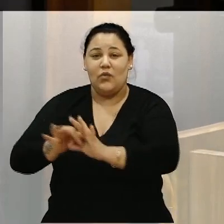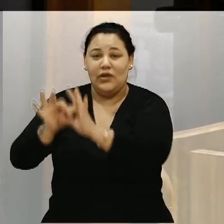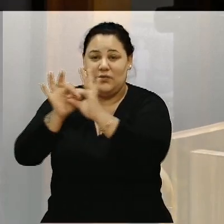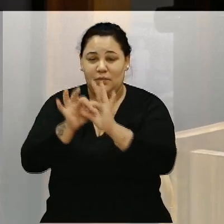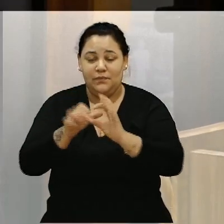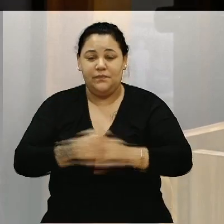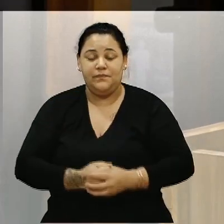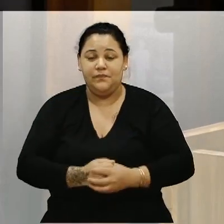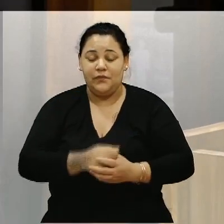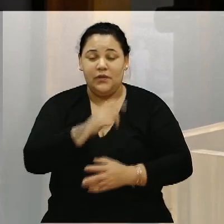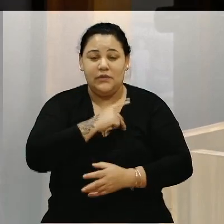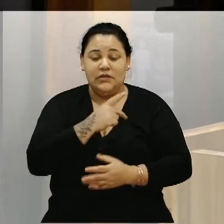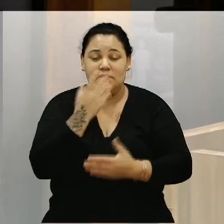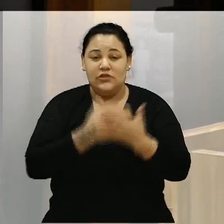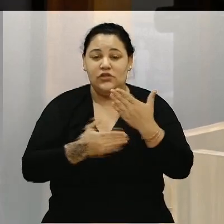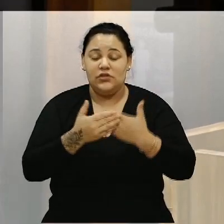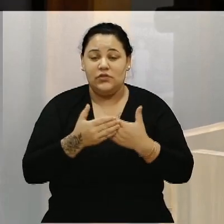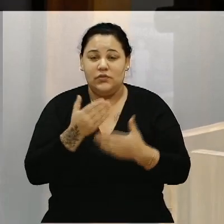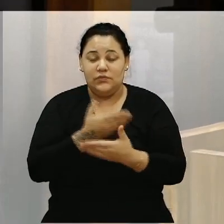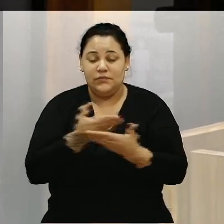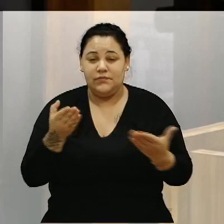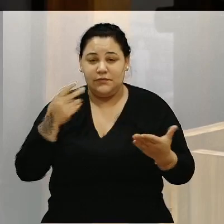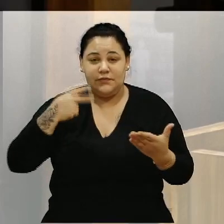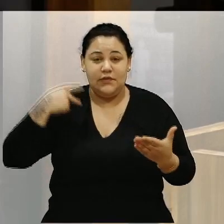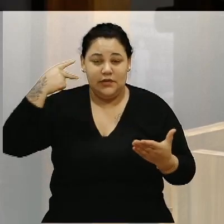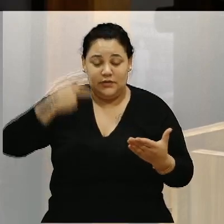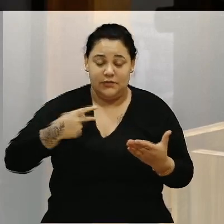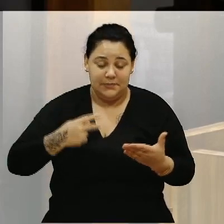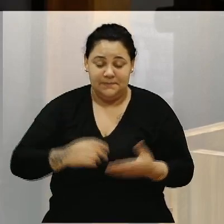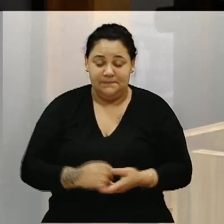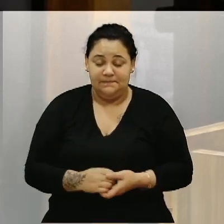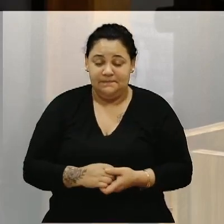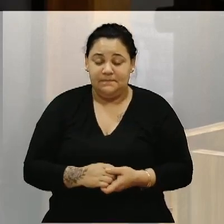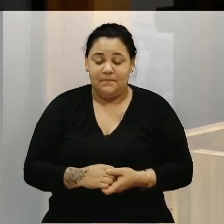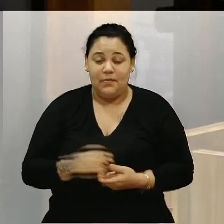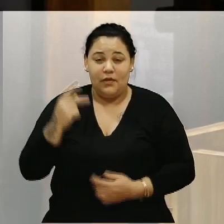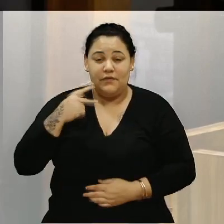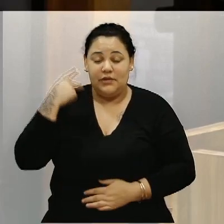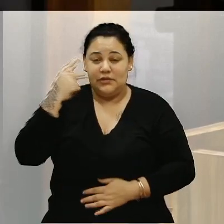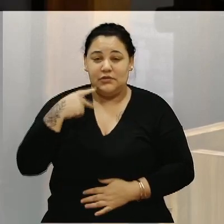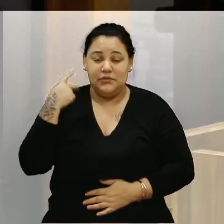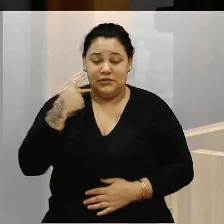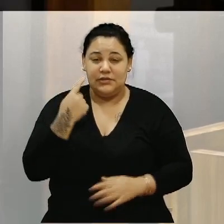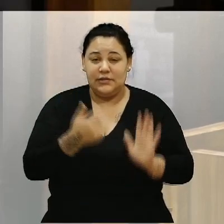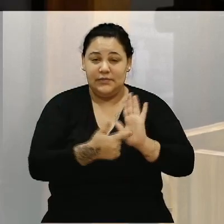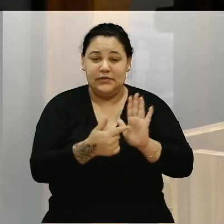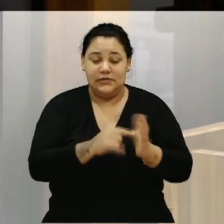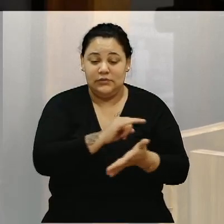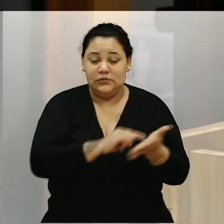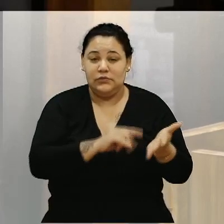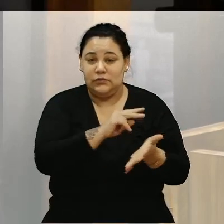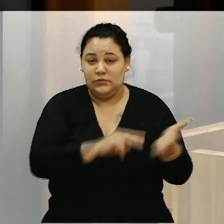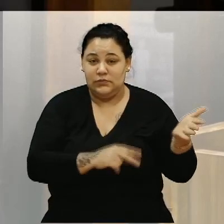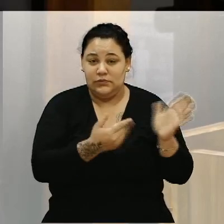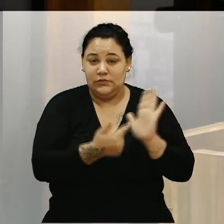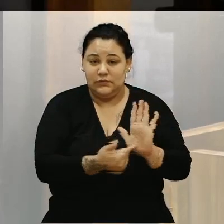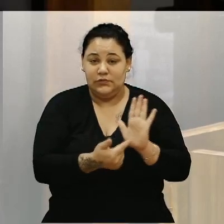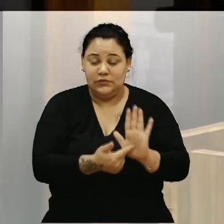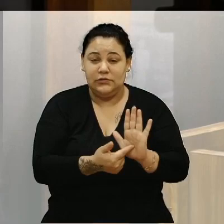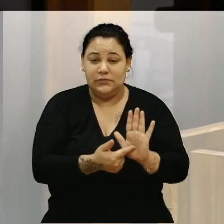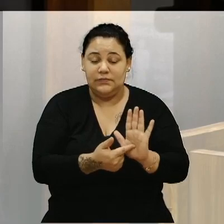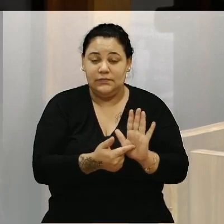Senhora Presidente, senhoras vereadoras, senhores vereadores. Os vereadores e vereadoras que a presente subscrevem, observadas as